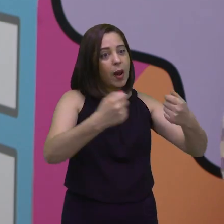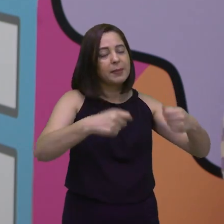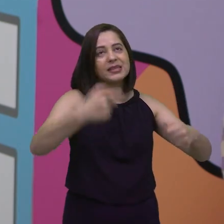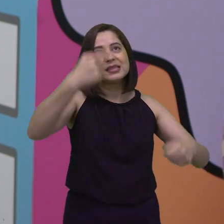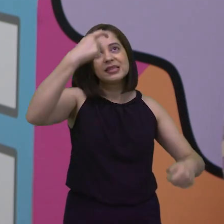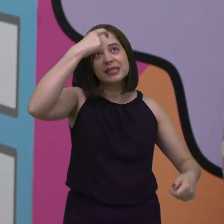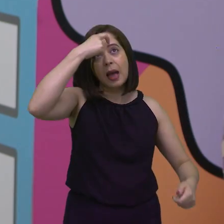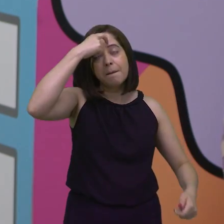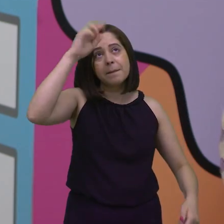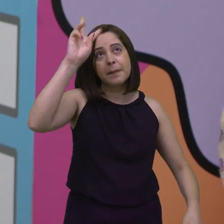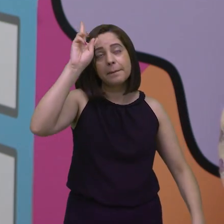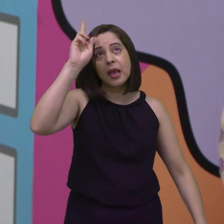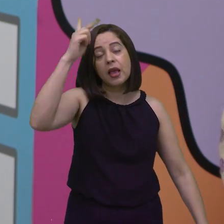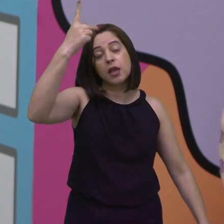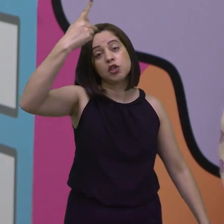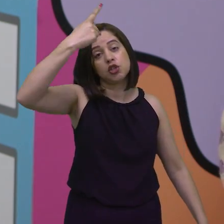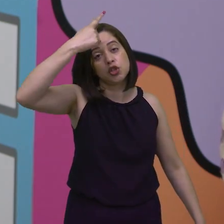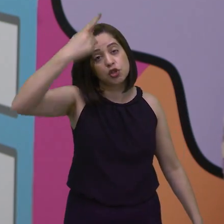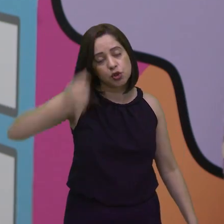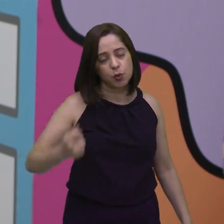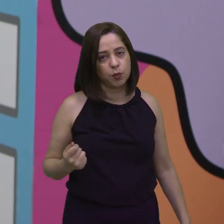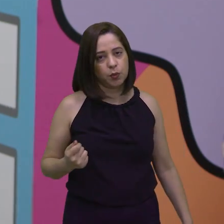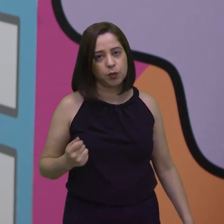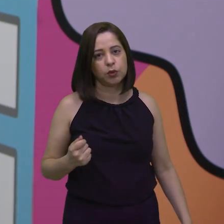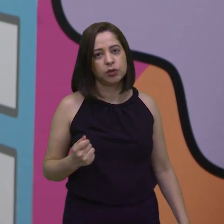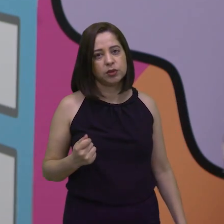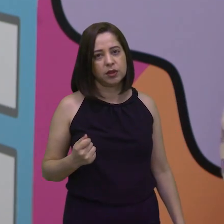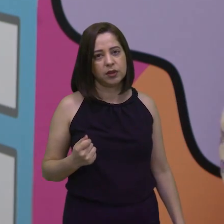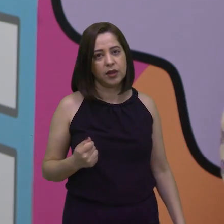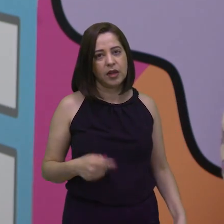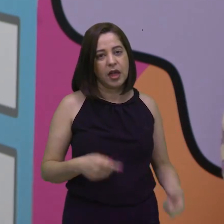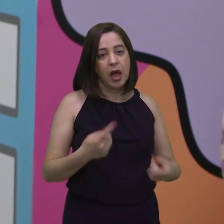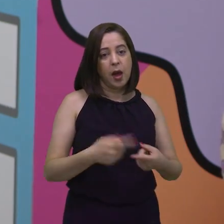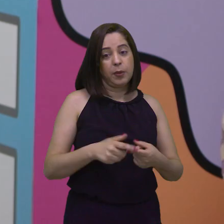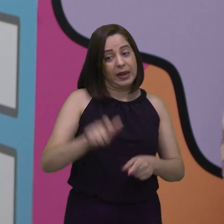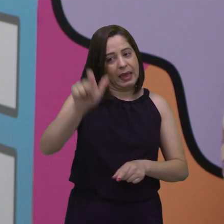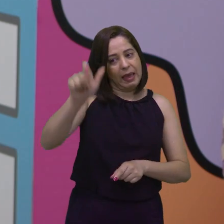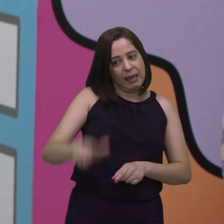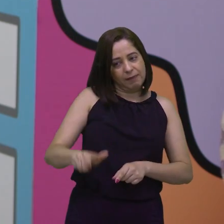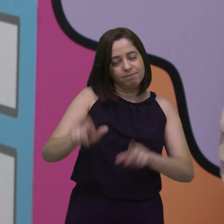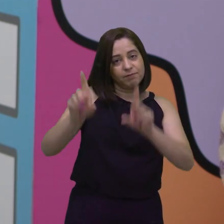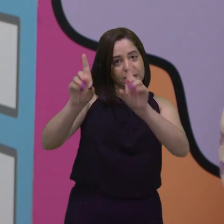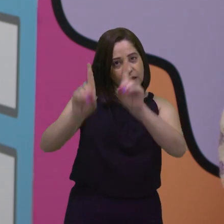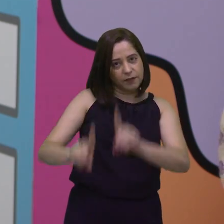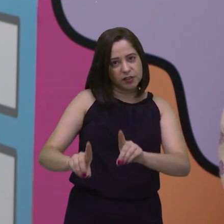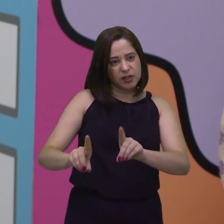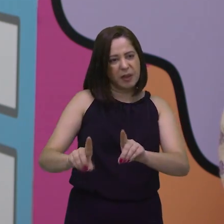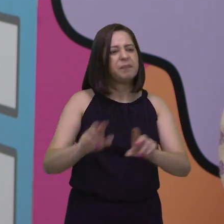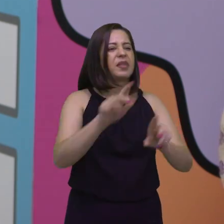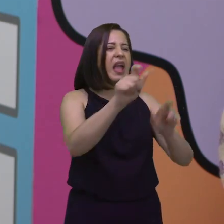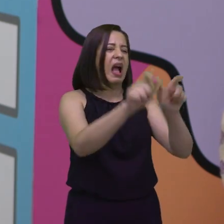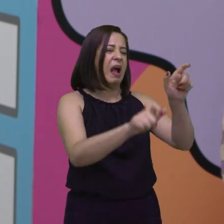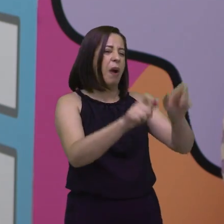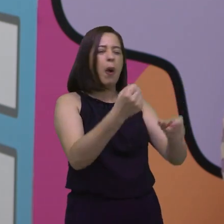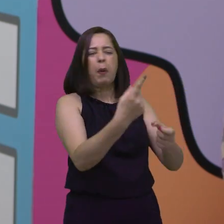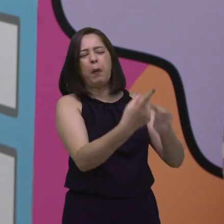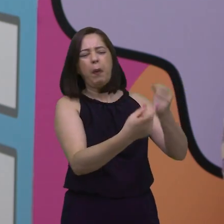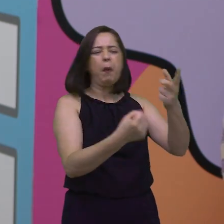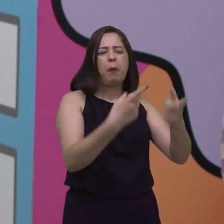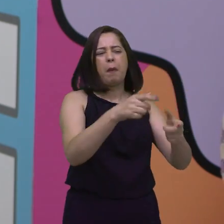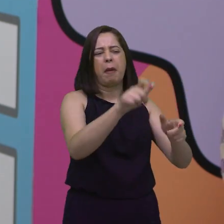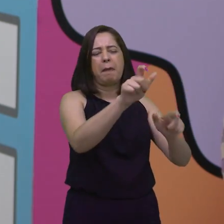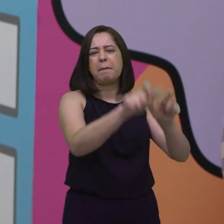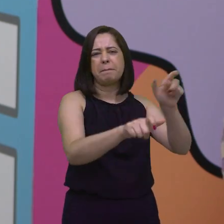pessoa quando se refere à pessoa com deficiência. Tem muitas pessoas